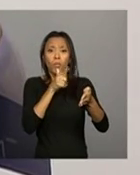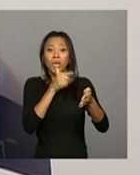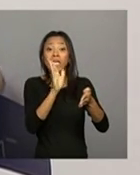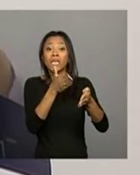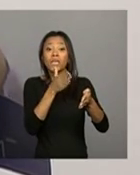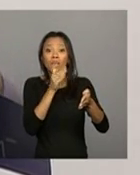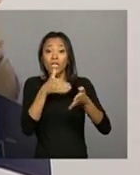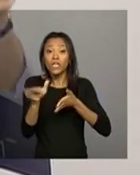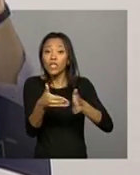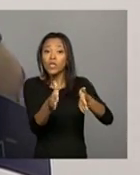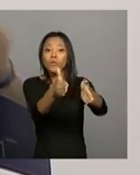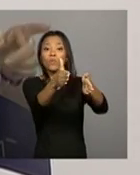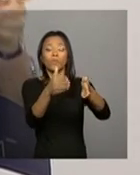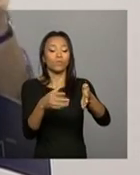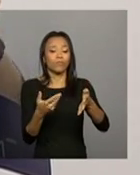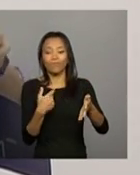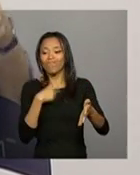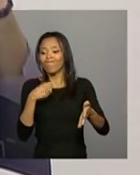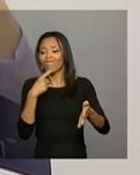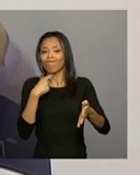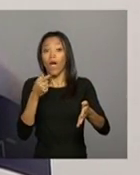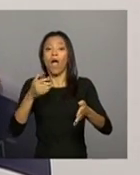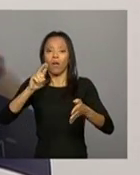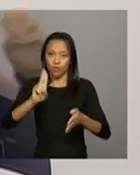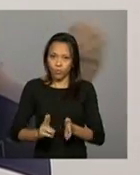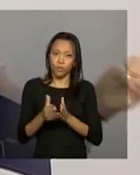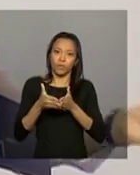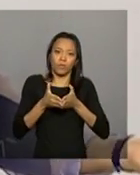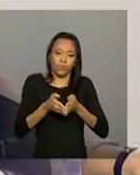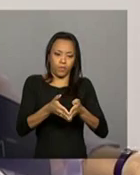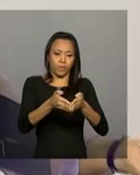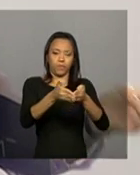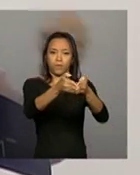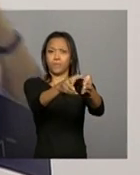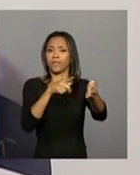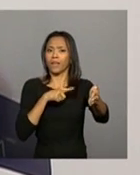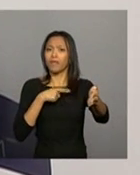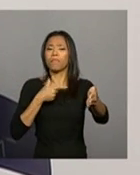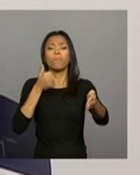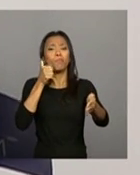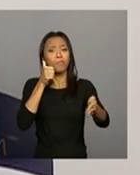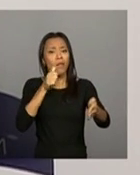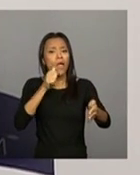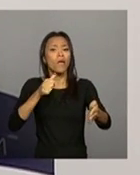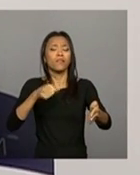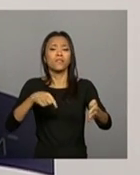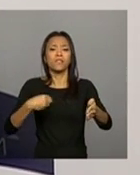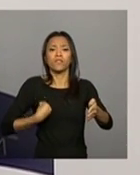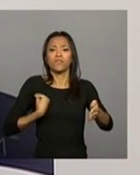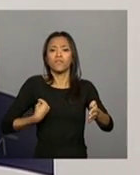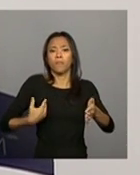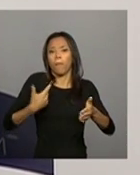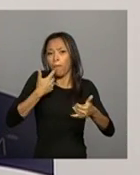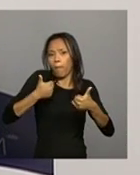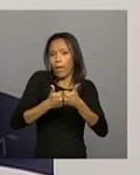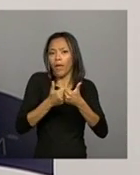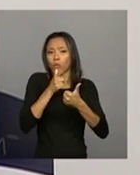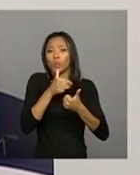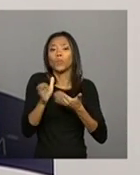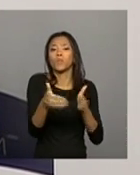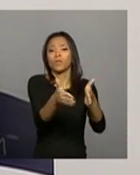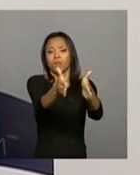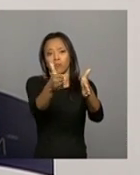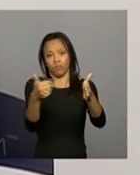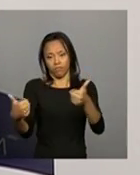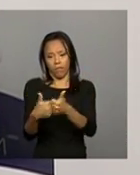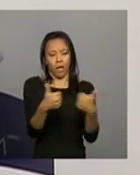para chegar até as mulheres das populações ribeirinhas. Então, é isso que eu chamo de universalização do